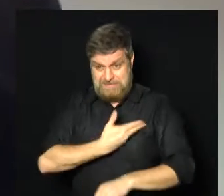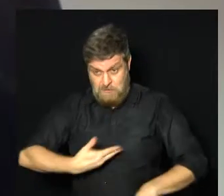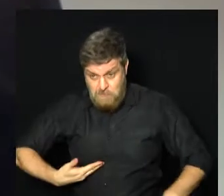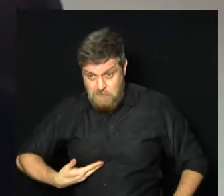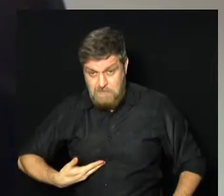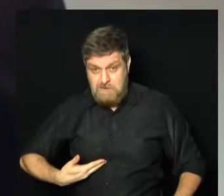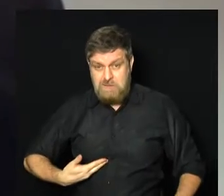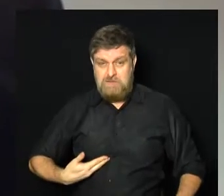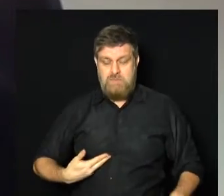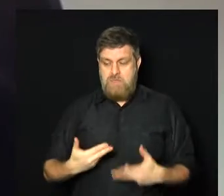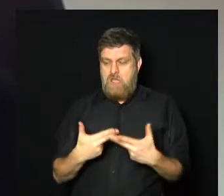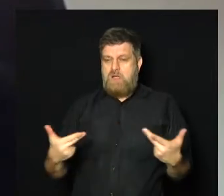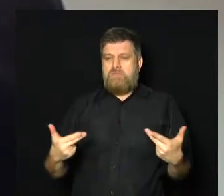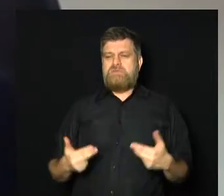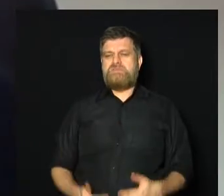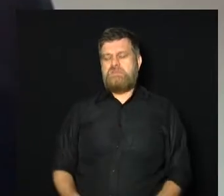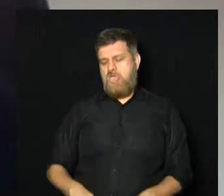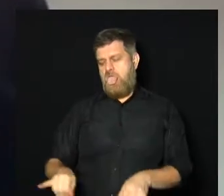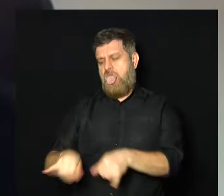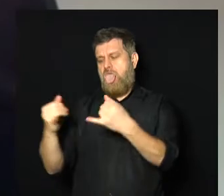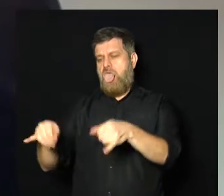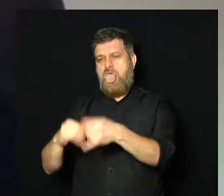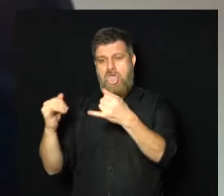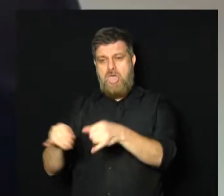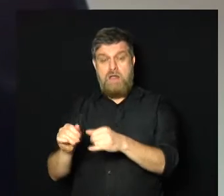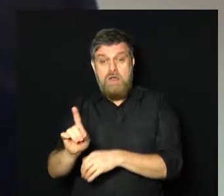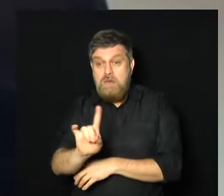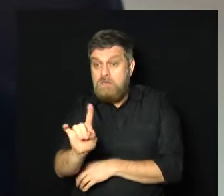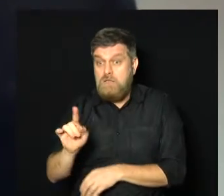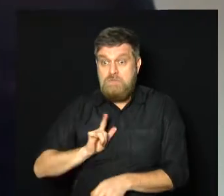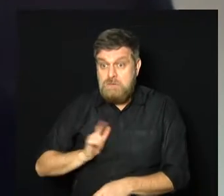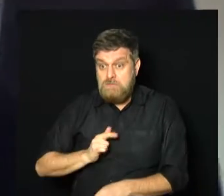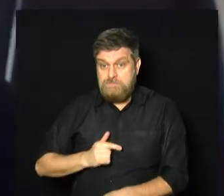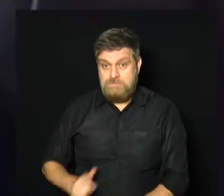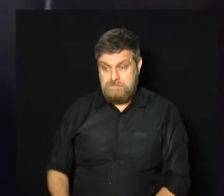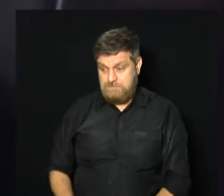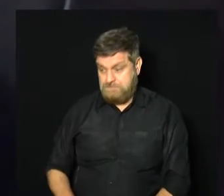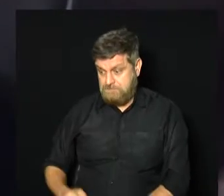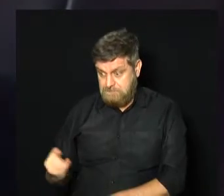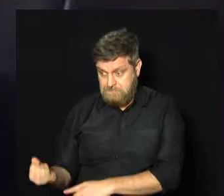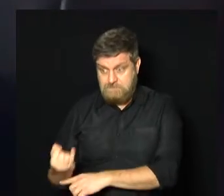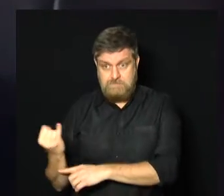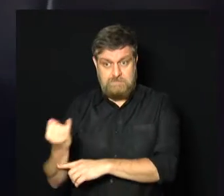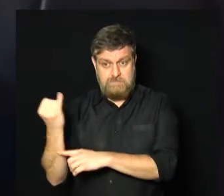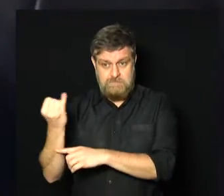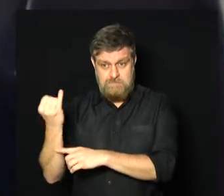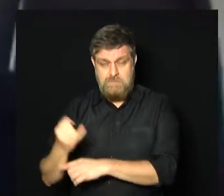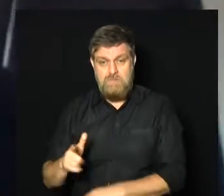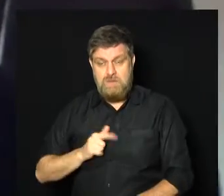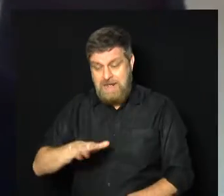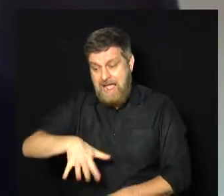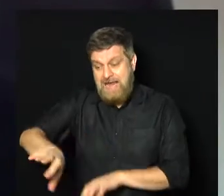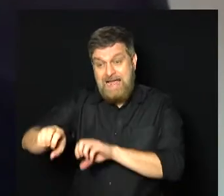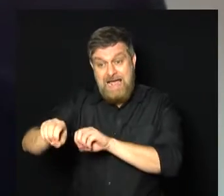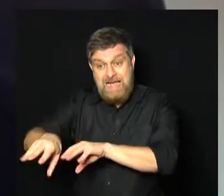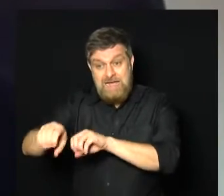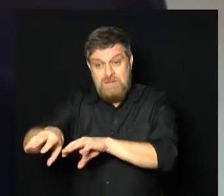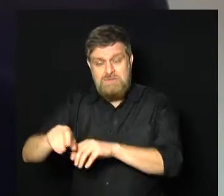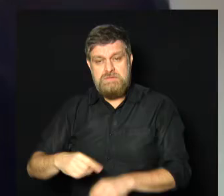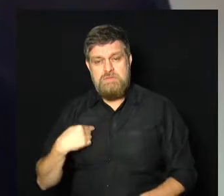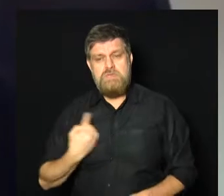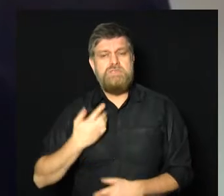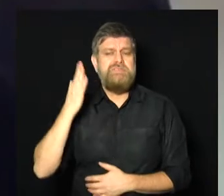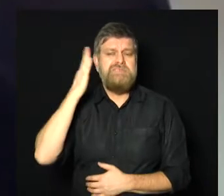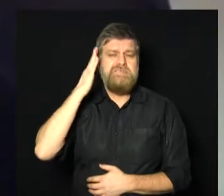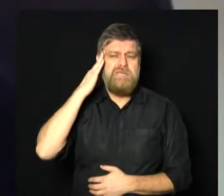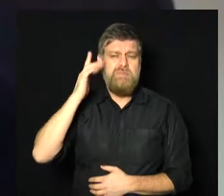uma coisa banal, não é menor, esse reconhecimento da educação infantil pública enquanto educação. A gente sabe que no